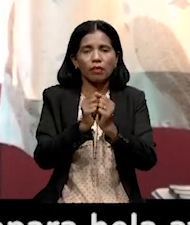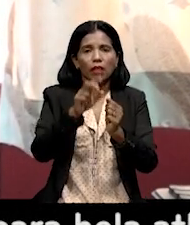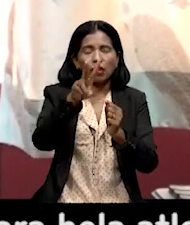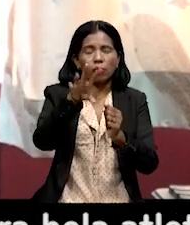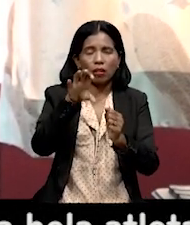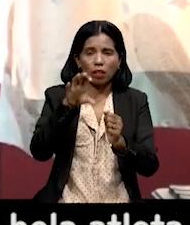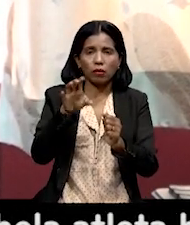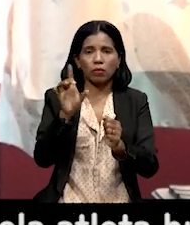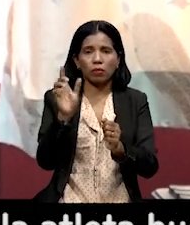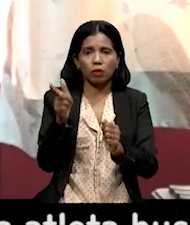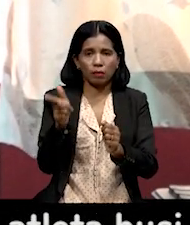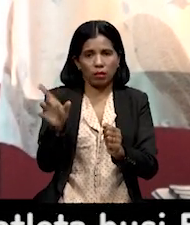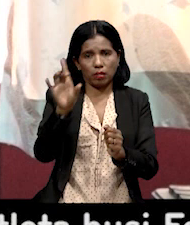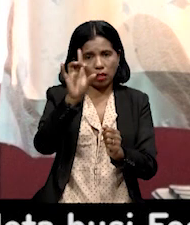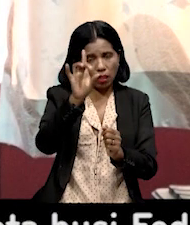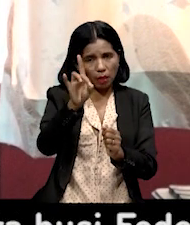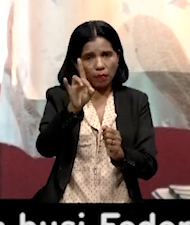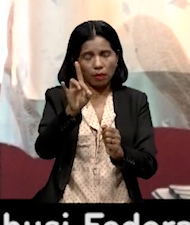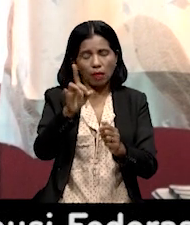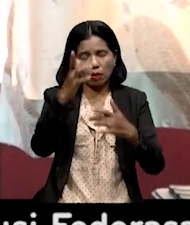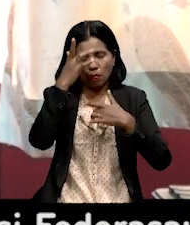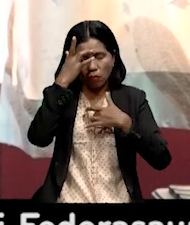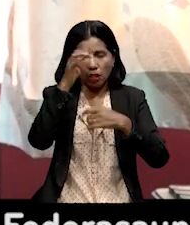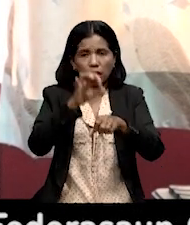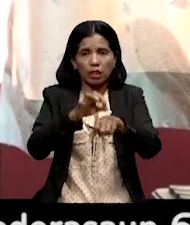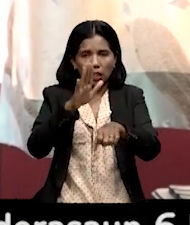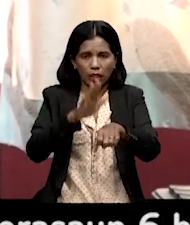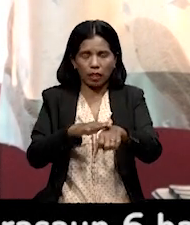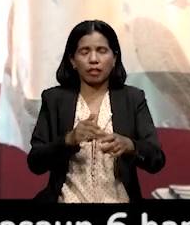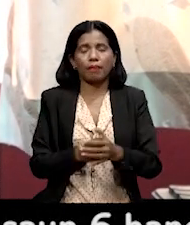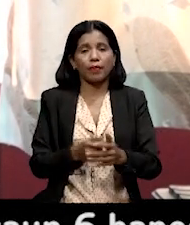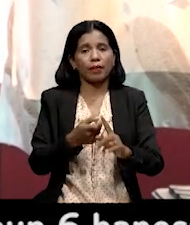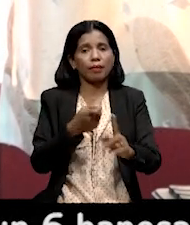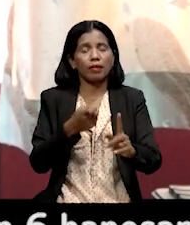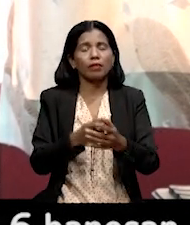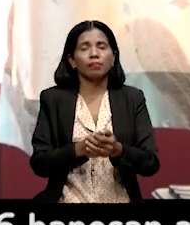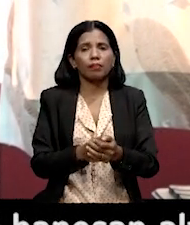228. Kusi 228 casos, né, maioria